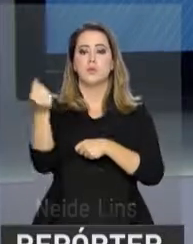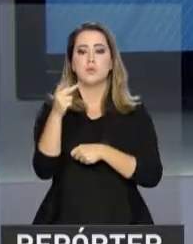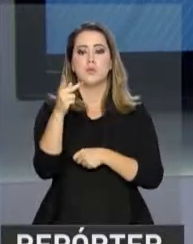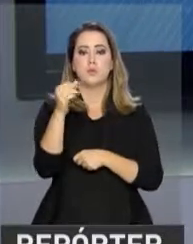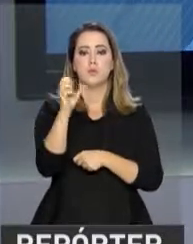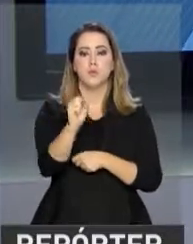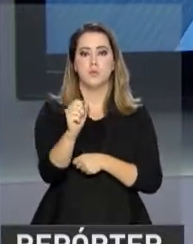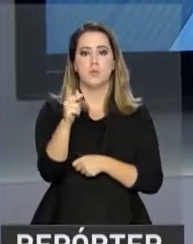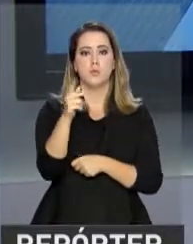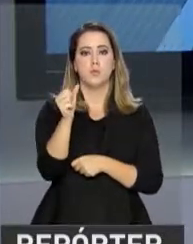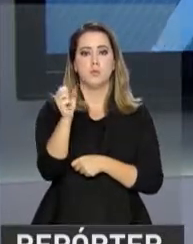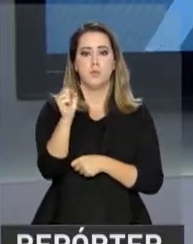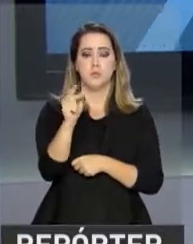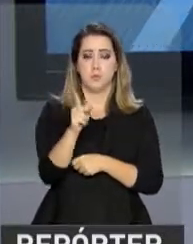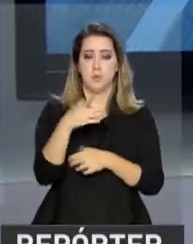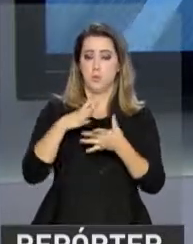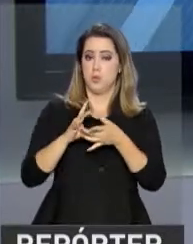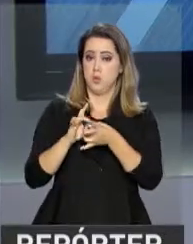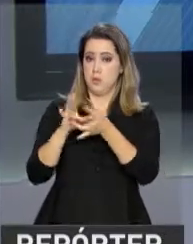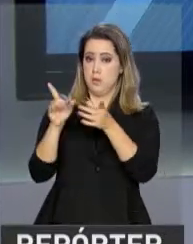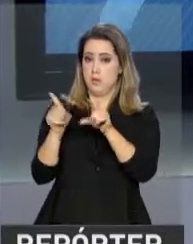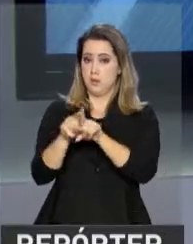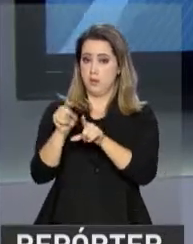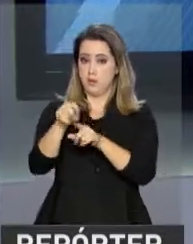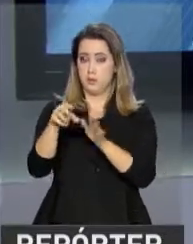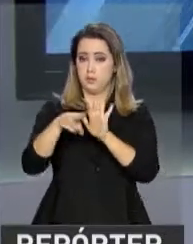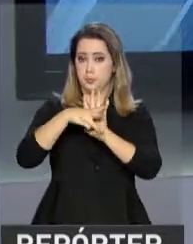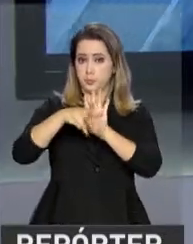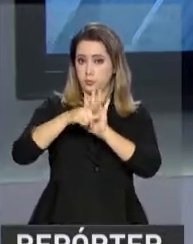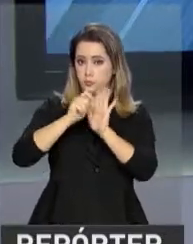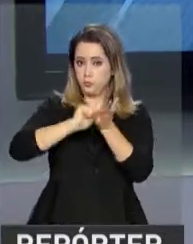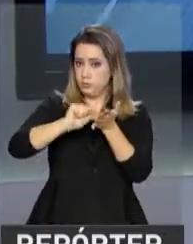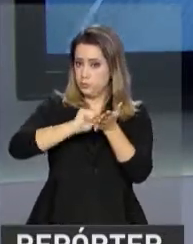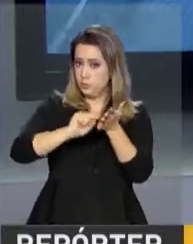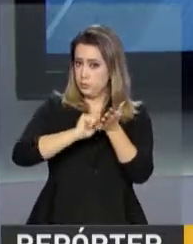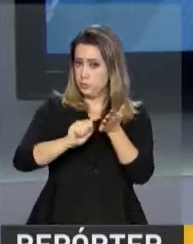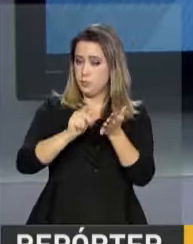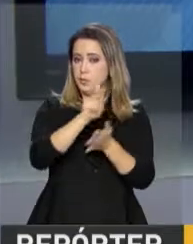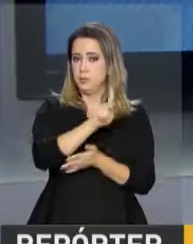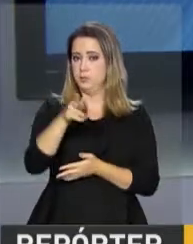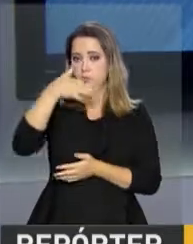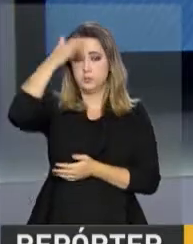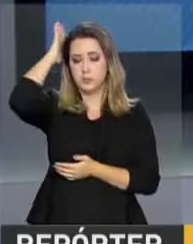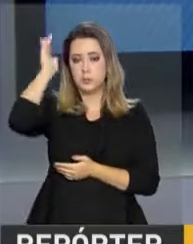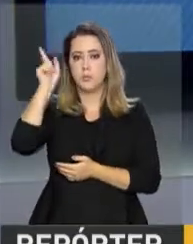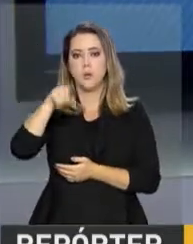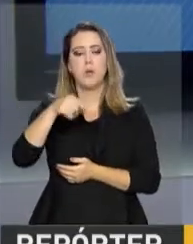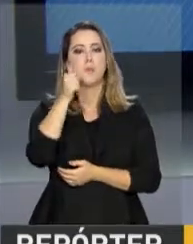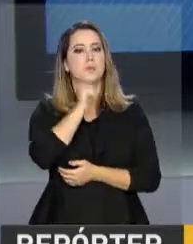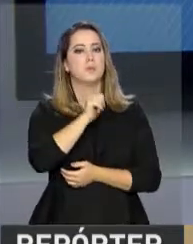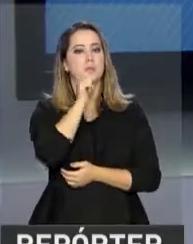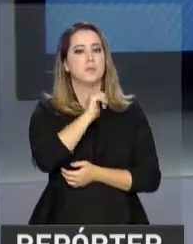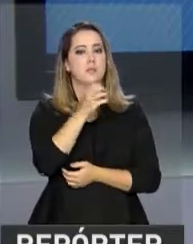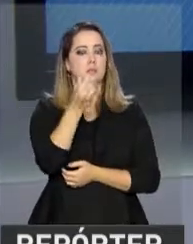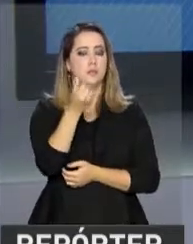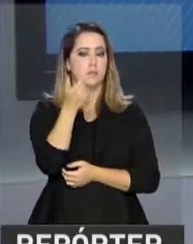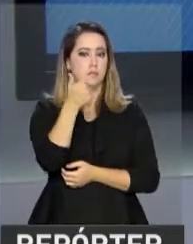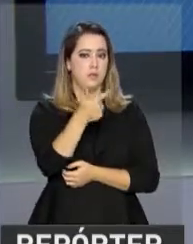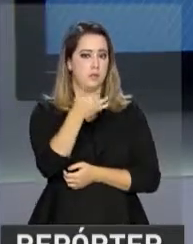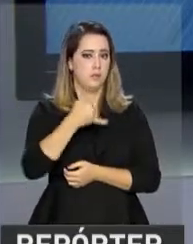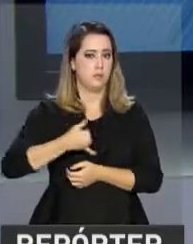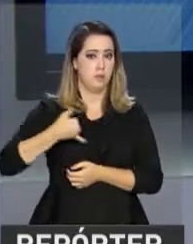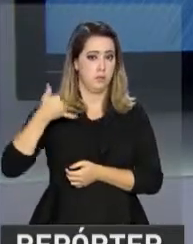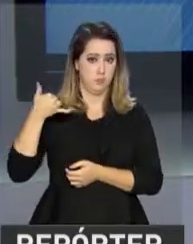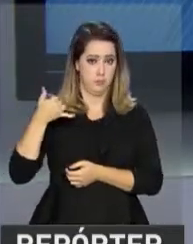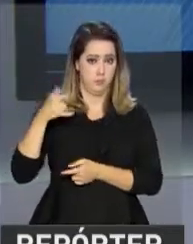do PIS/PASEP das contas liberadas por medida provisória assinada pelo presidente Michel Temer. São mulheres a partir de 62